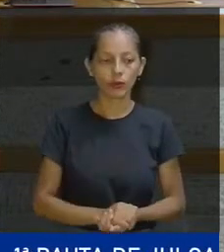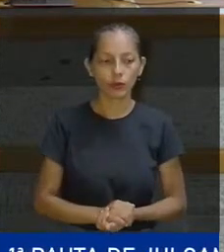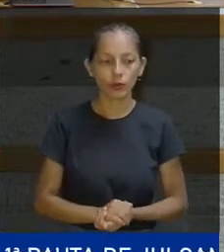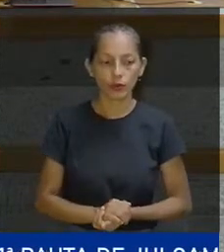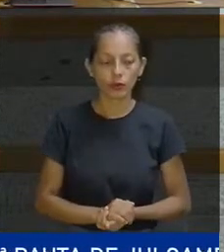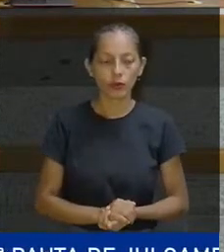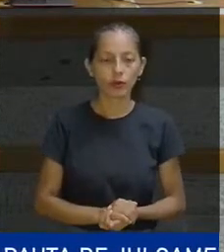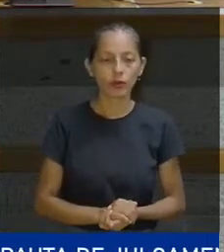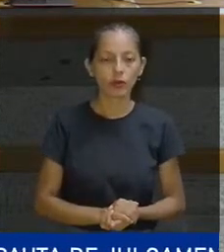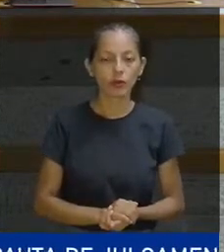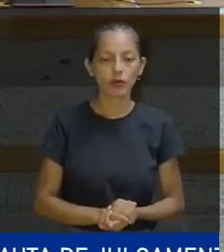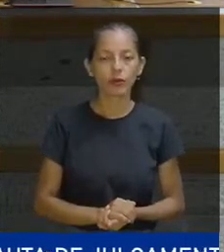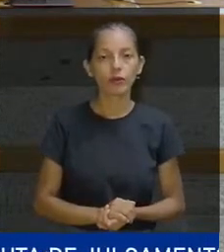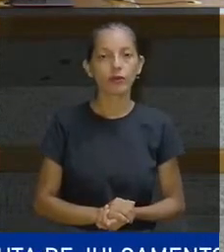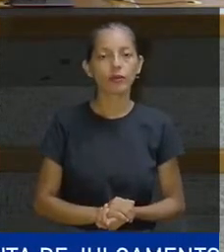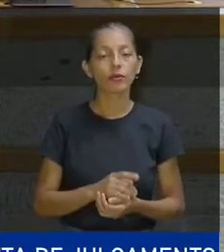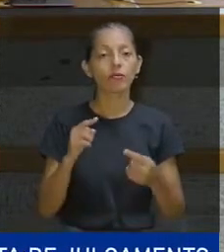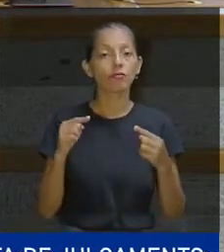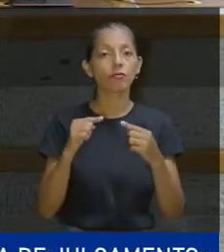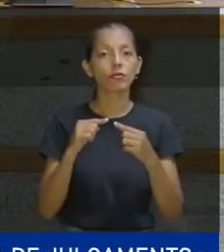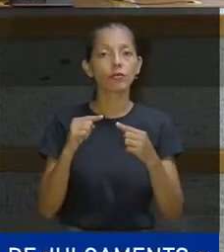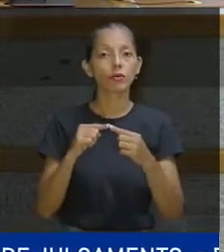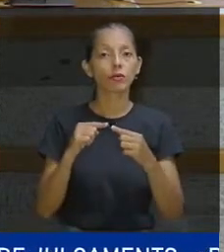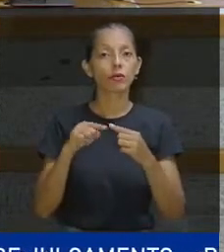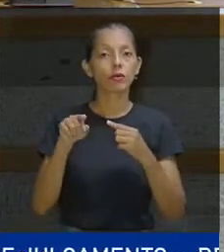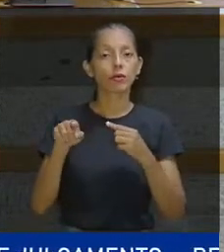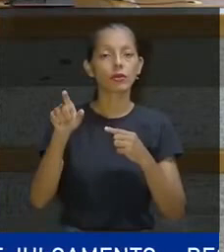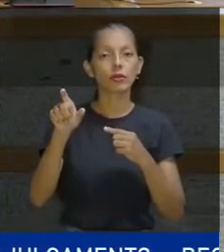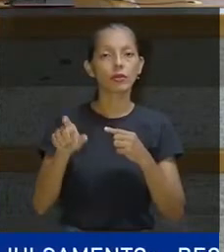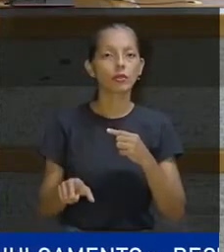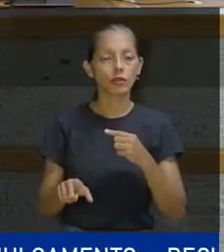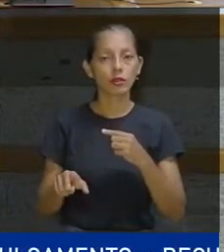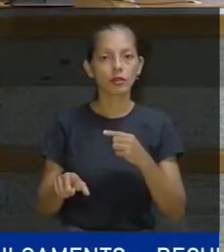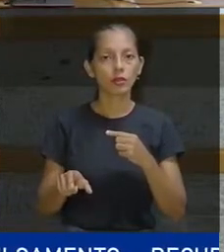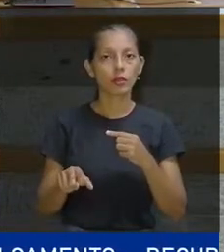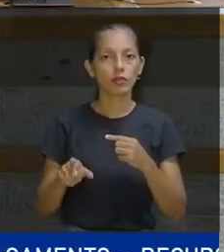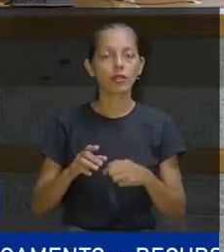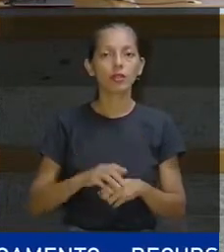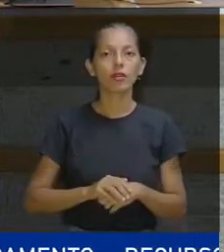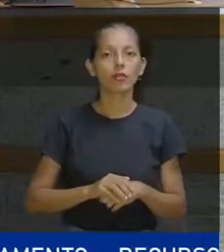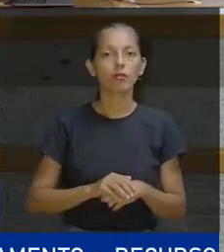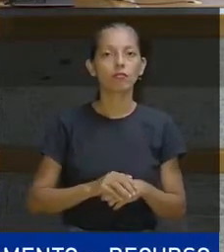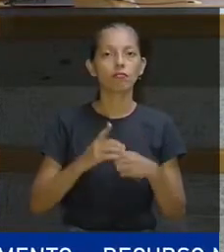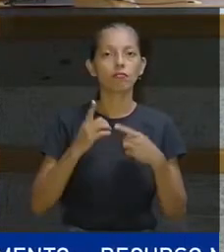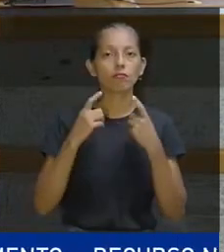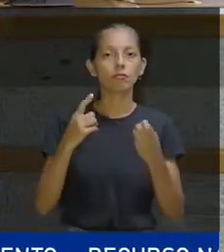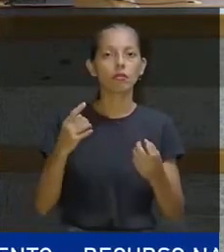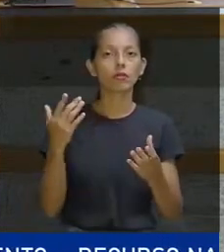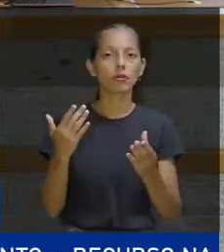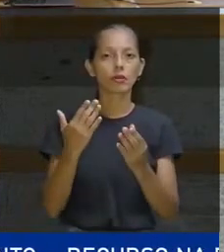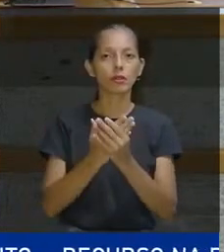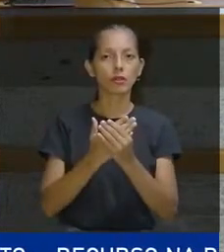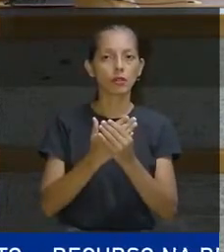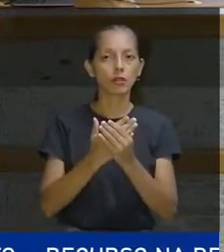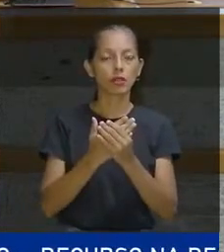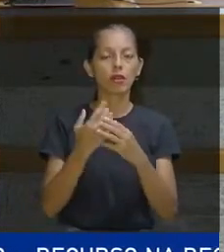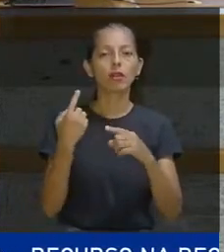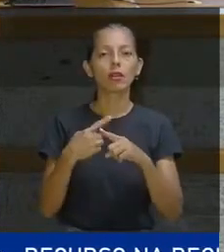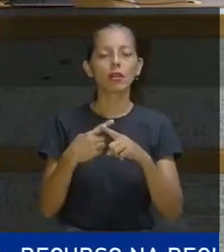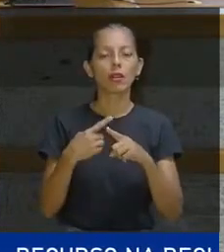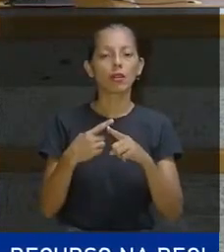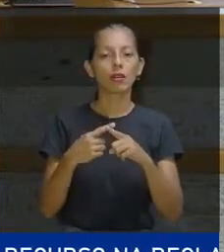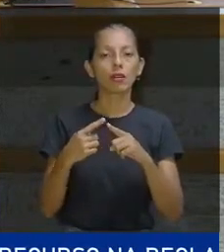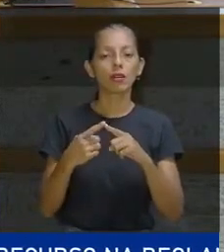Souto Vasconcelos sob o fundamento de interesse no julgamento do processo, porque possui relação com uma